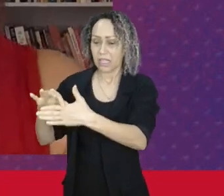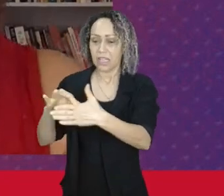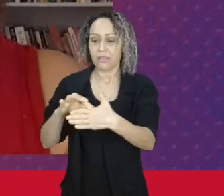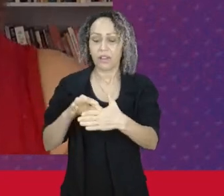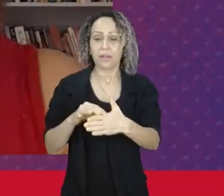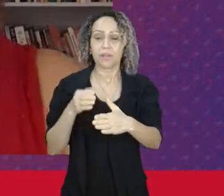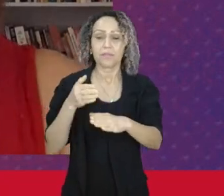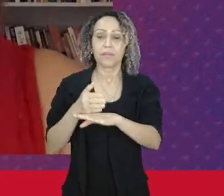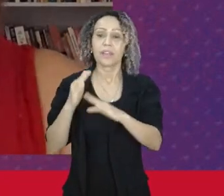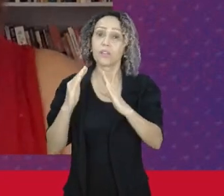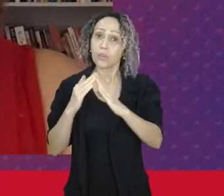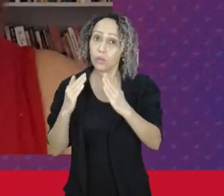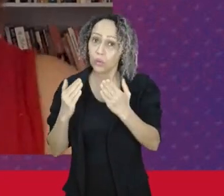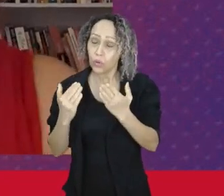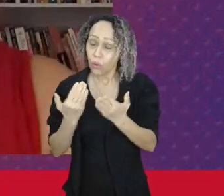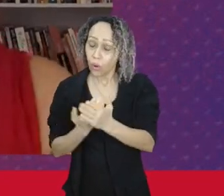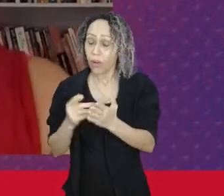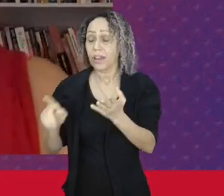para o trabalho.